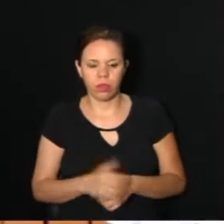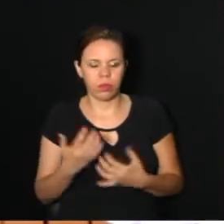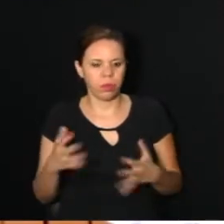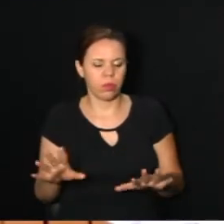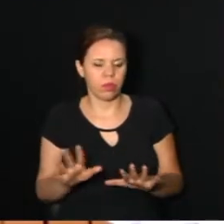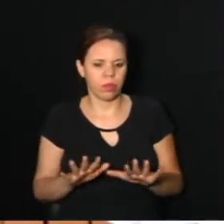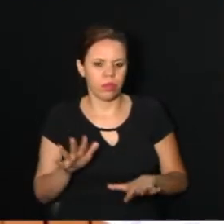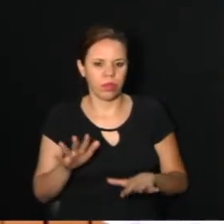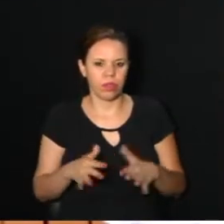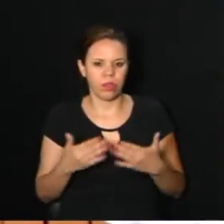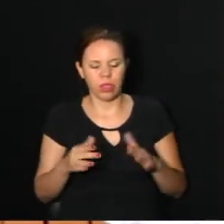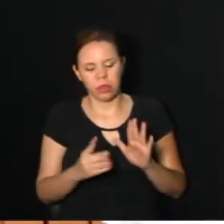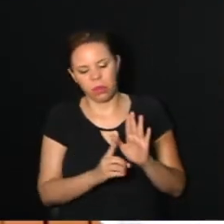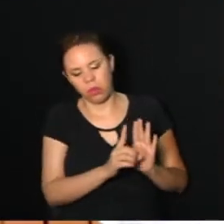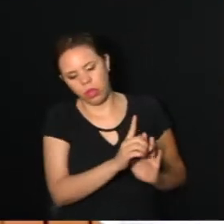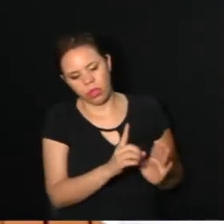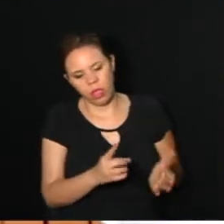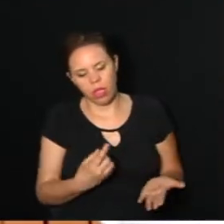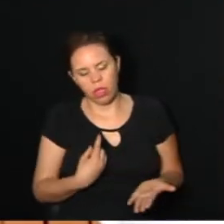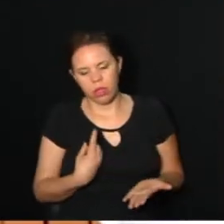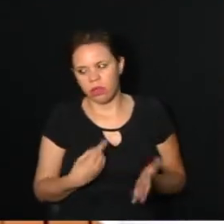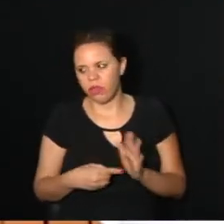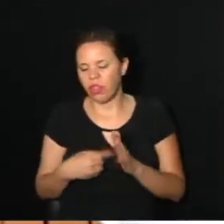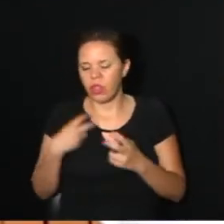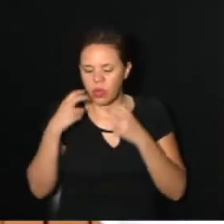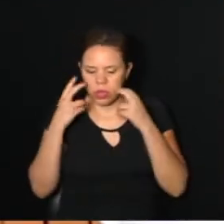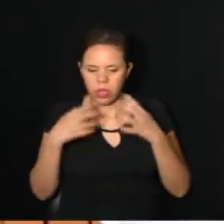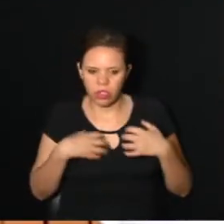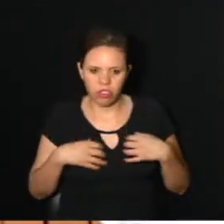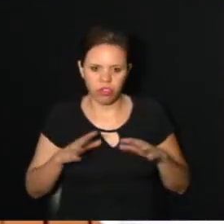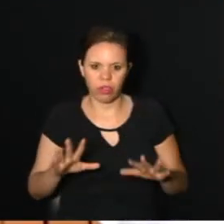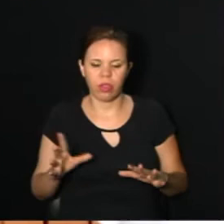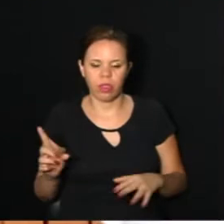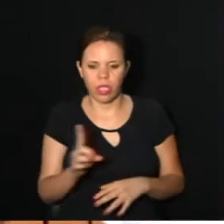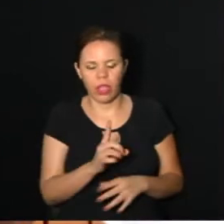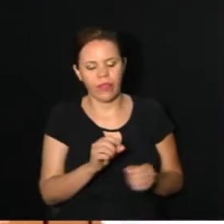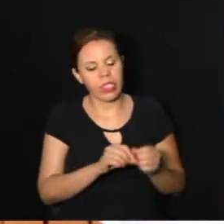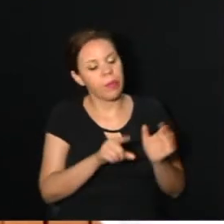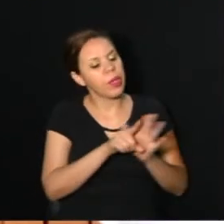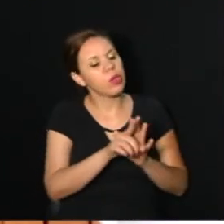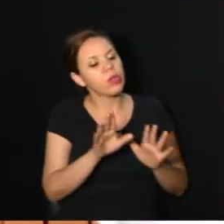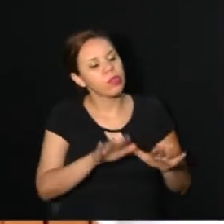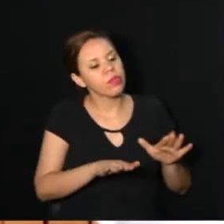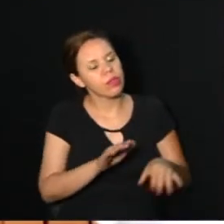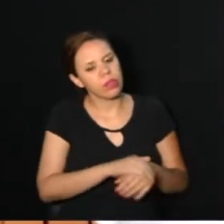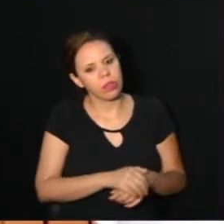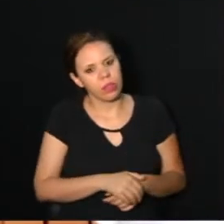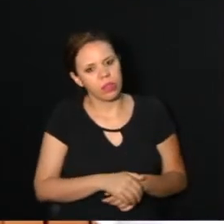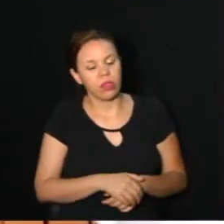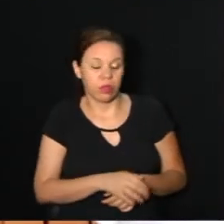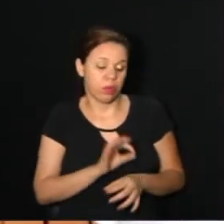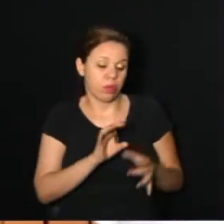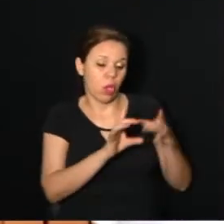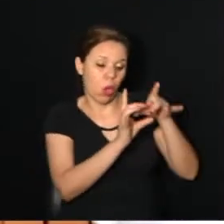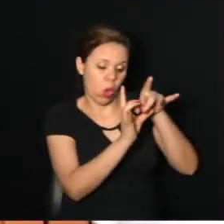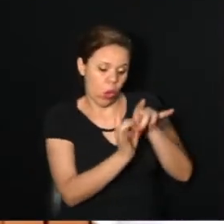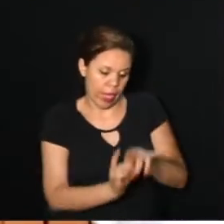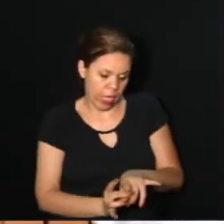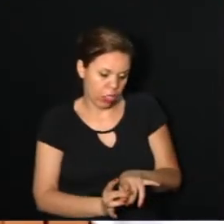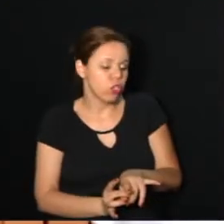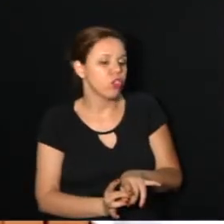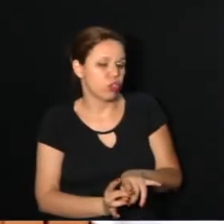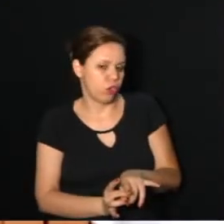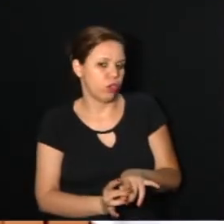às vezes não quer se expor, às vezes fica um pouco constrangido, então quer fazer uma pergunta, às vezes muito coerente, às vezes é pergunta